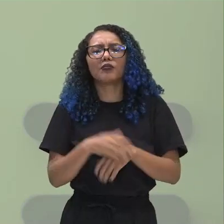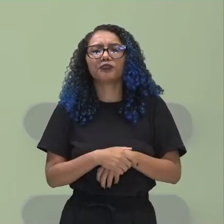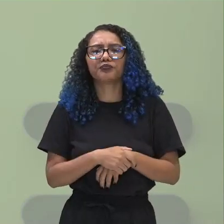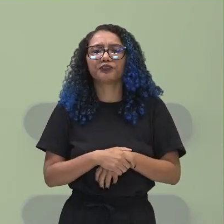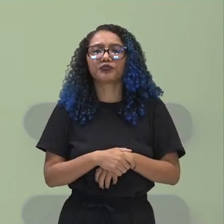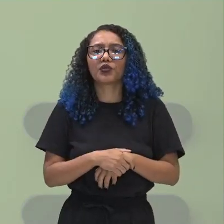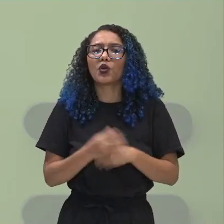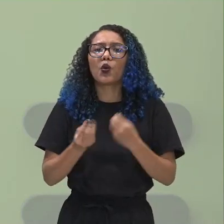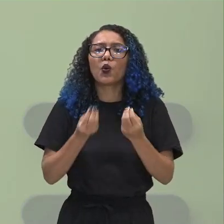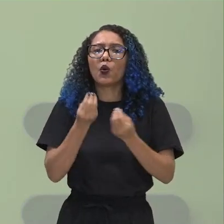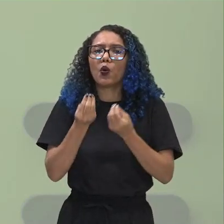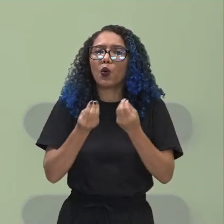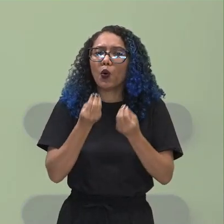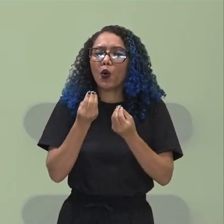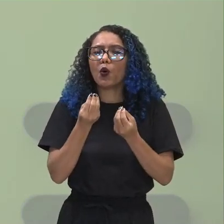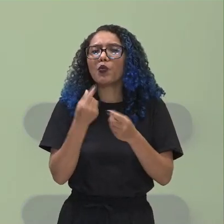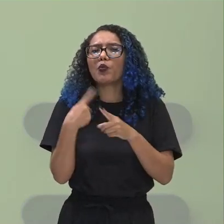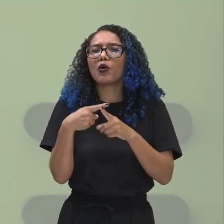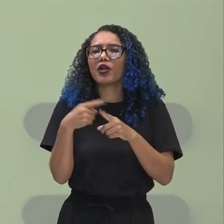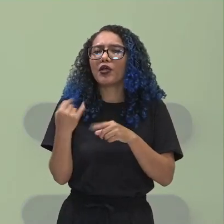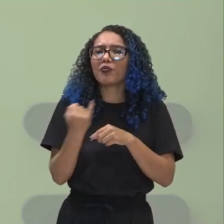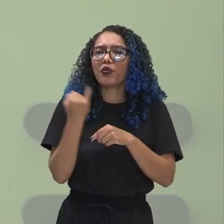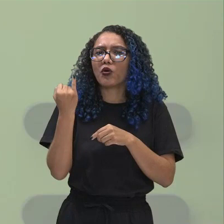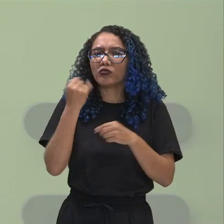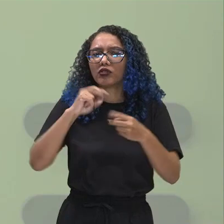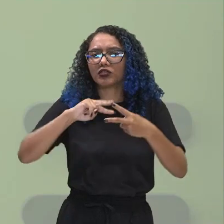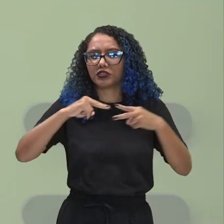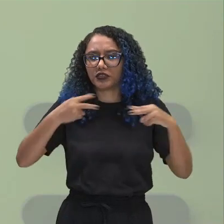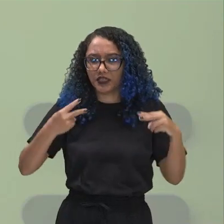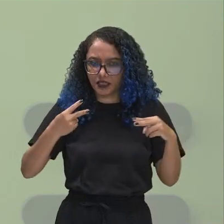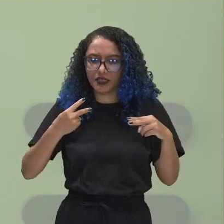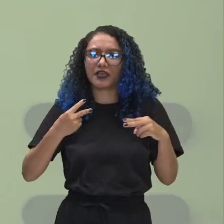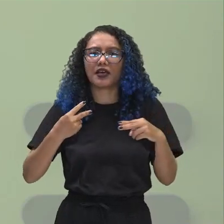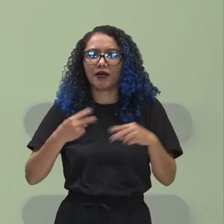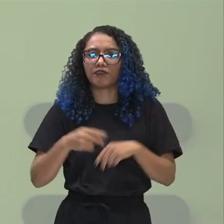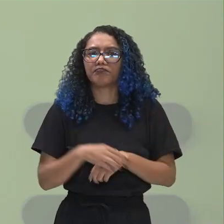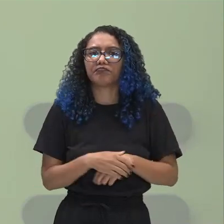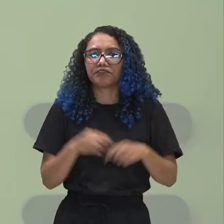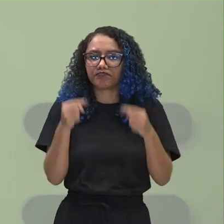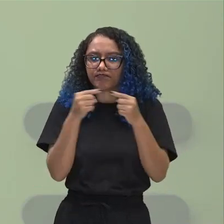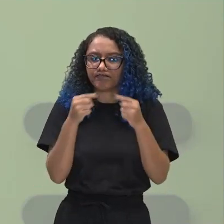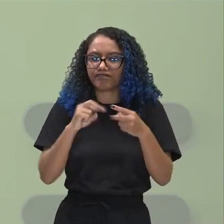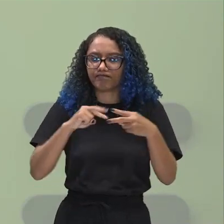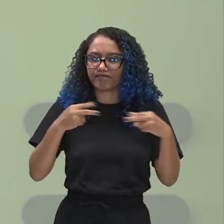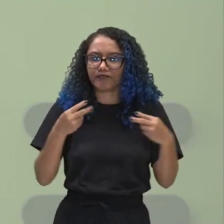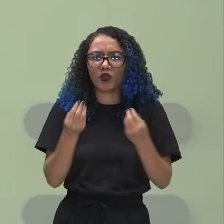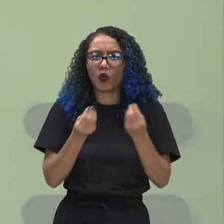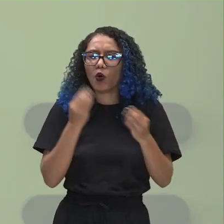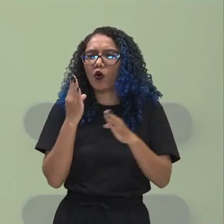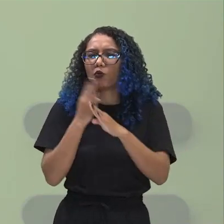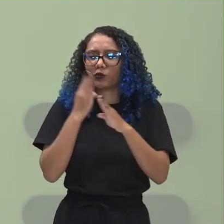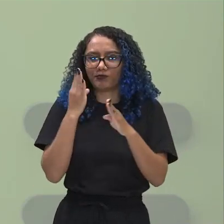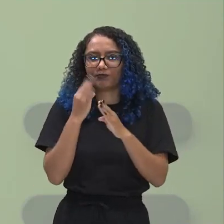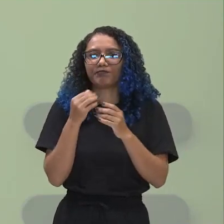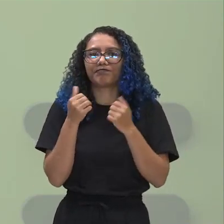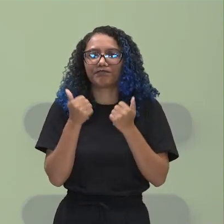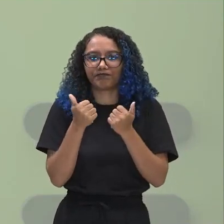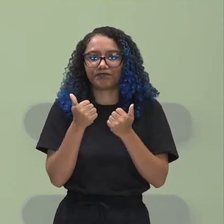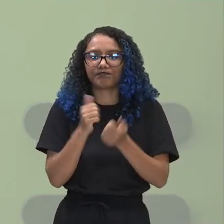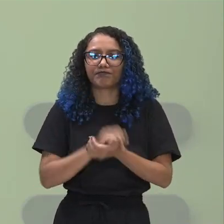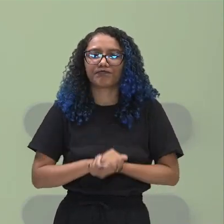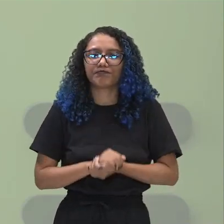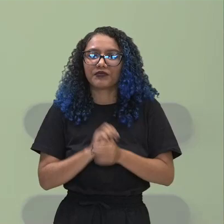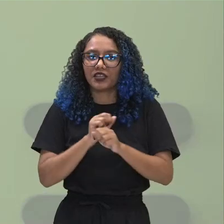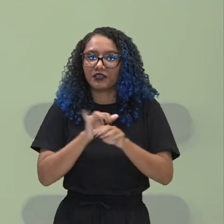dessa trajetória, da importância do DNA, do código genético, né? Desvendando esse código para a sociedade, de um